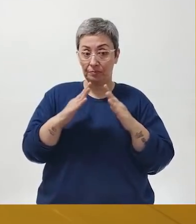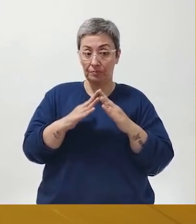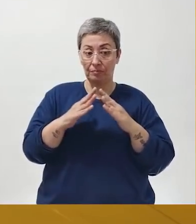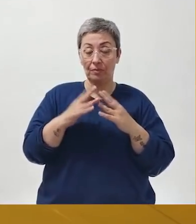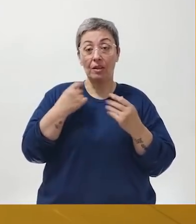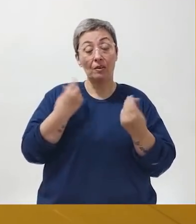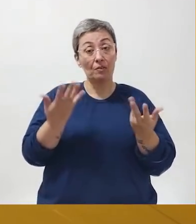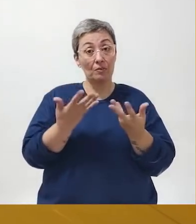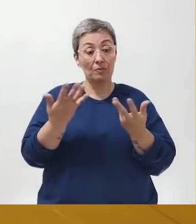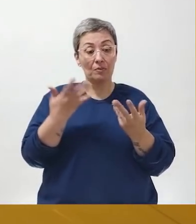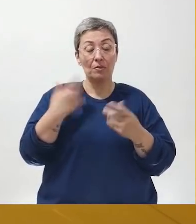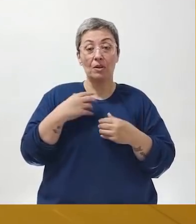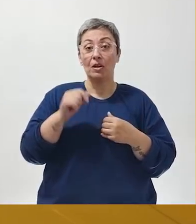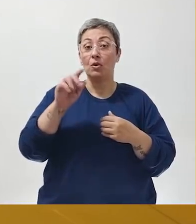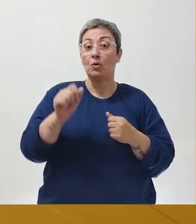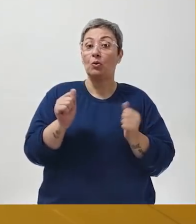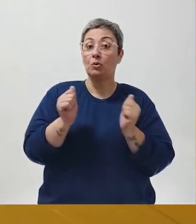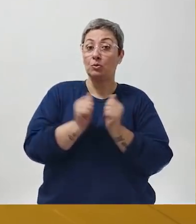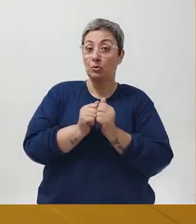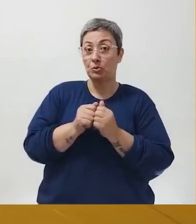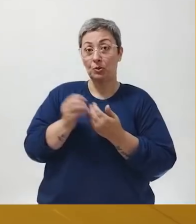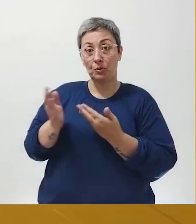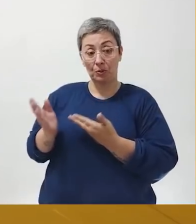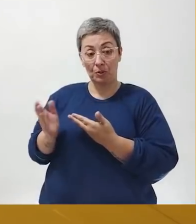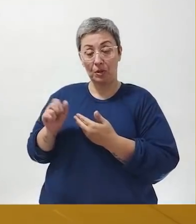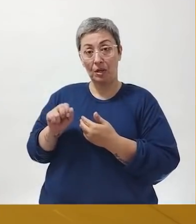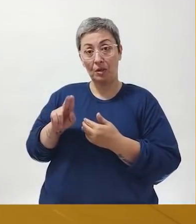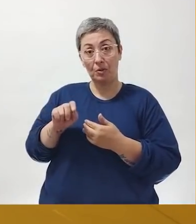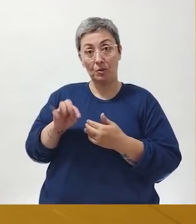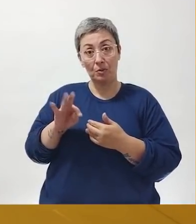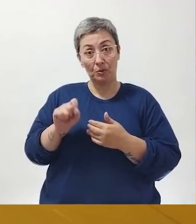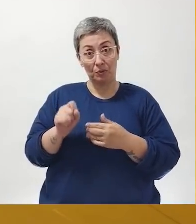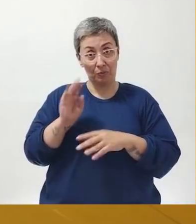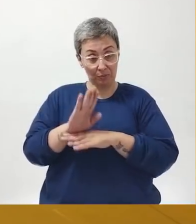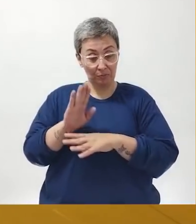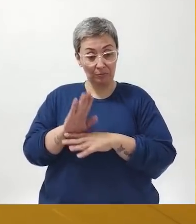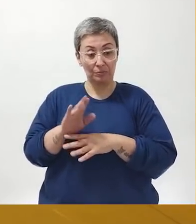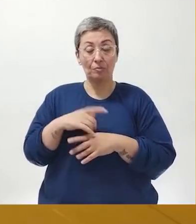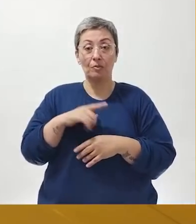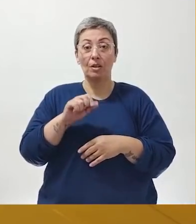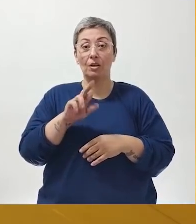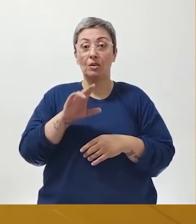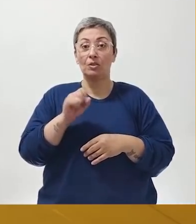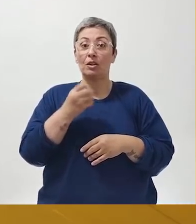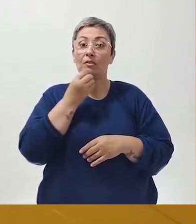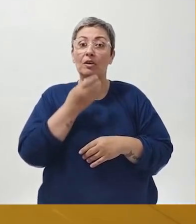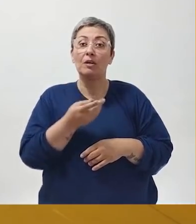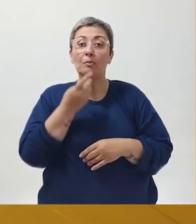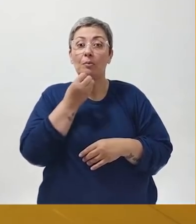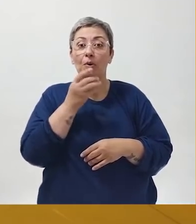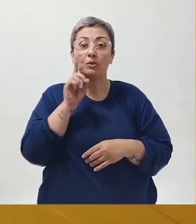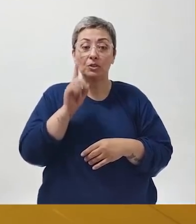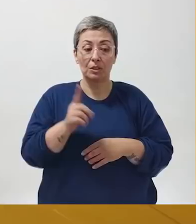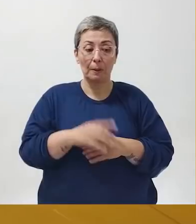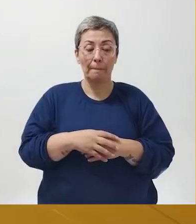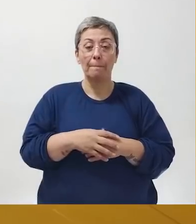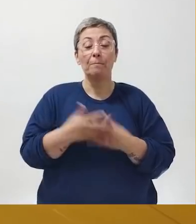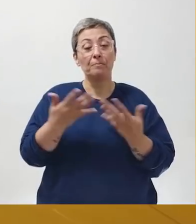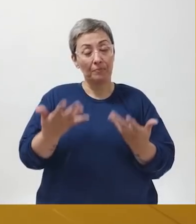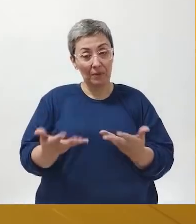inicial de cada palavra desse termo composto. Então, por exemplo, no caso de ONU, eu tenho ONU, eu tenho as iniciais das